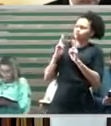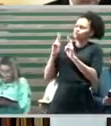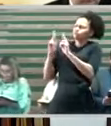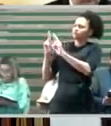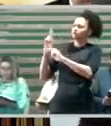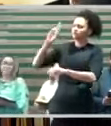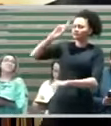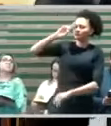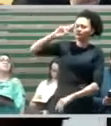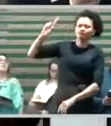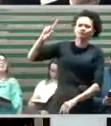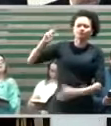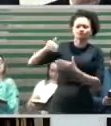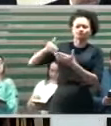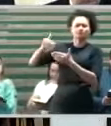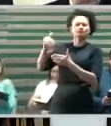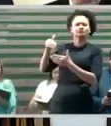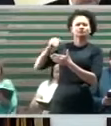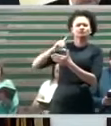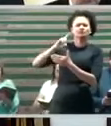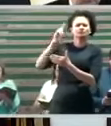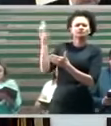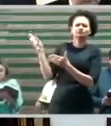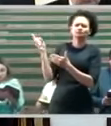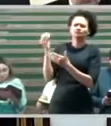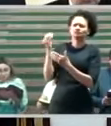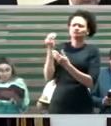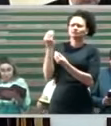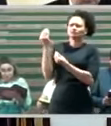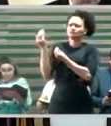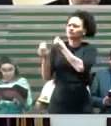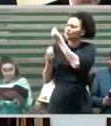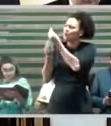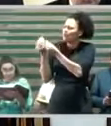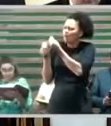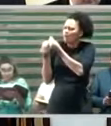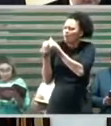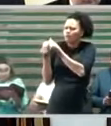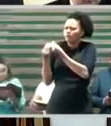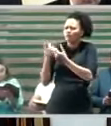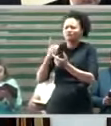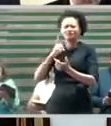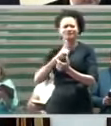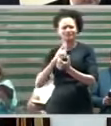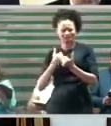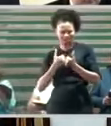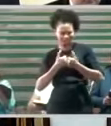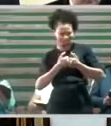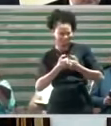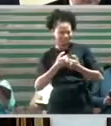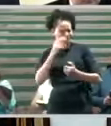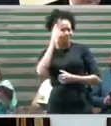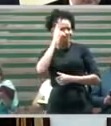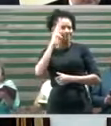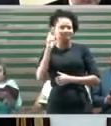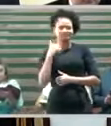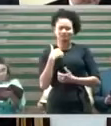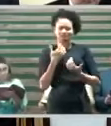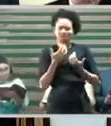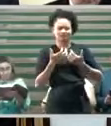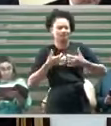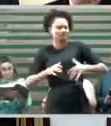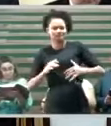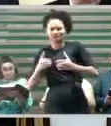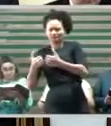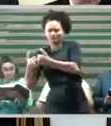E temeu Davi ao Senhor naquele dia, e disse: como virá a minha arca do Senhor? E não quis Davi retirar para junto de si a arca